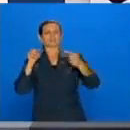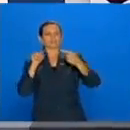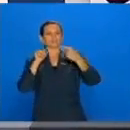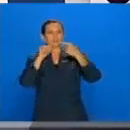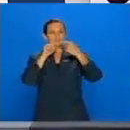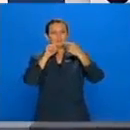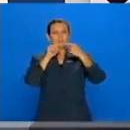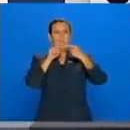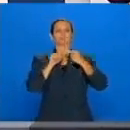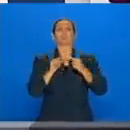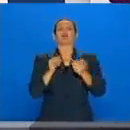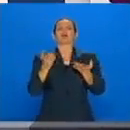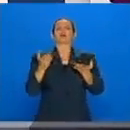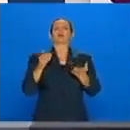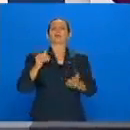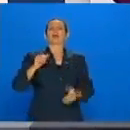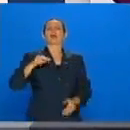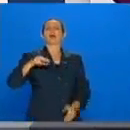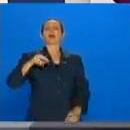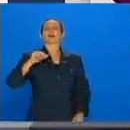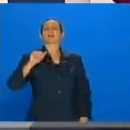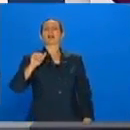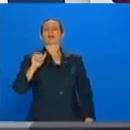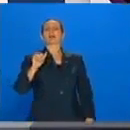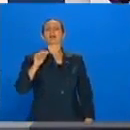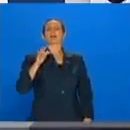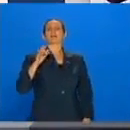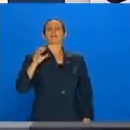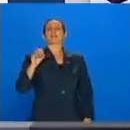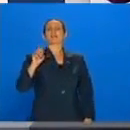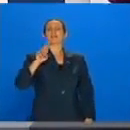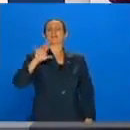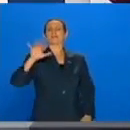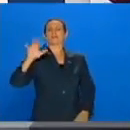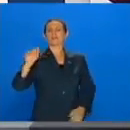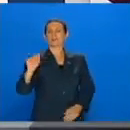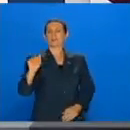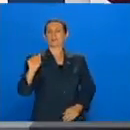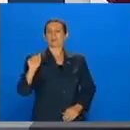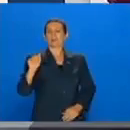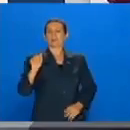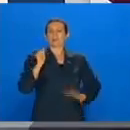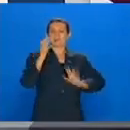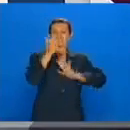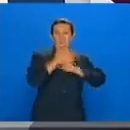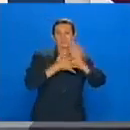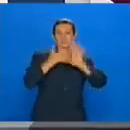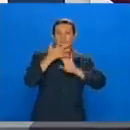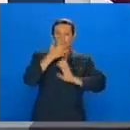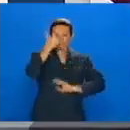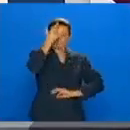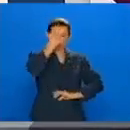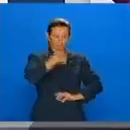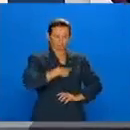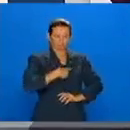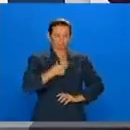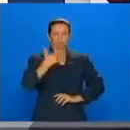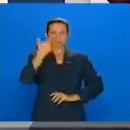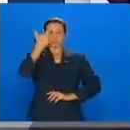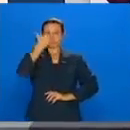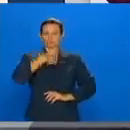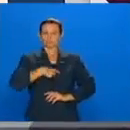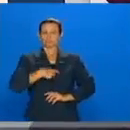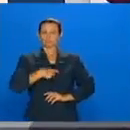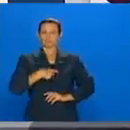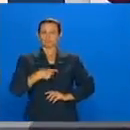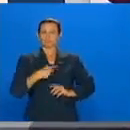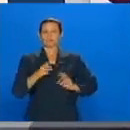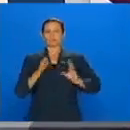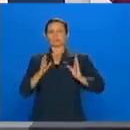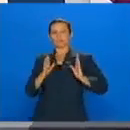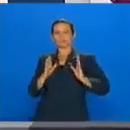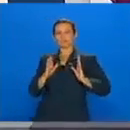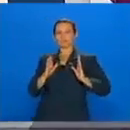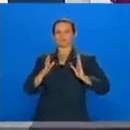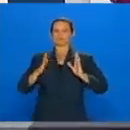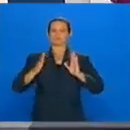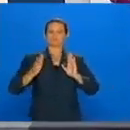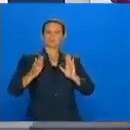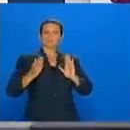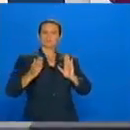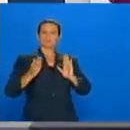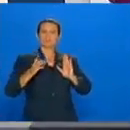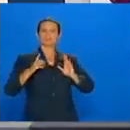trata da incorporação dos sujeitos e da retomada de cada um deles. A Libras tem